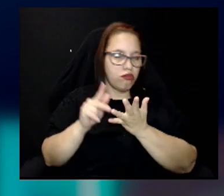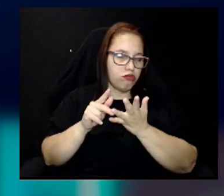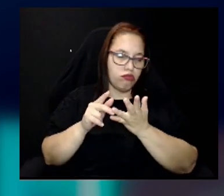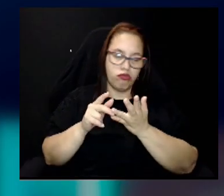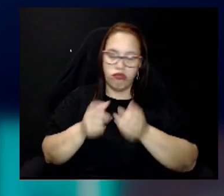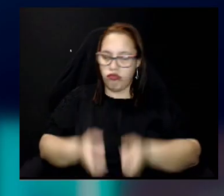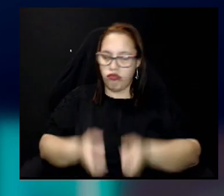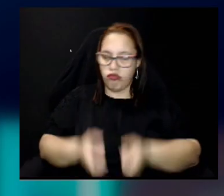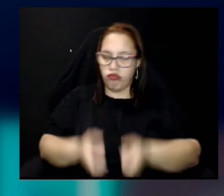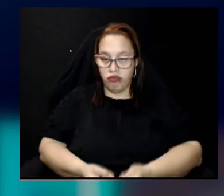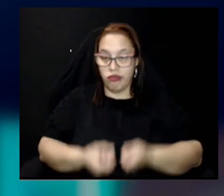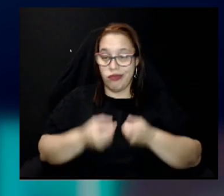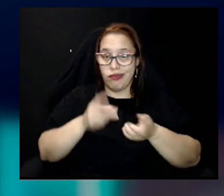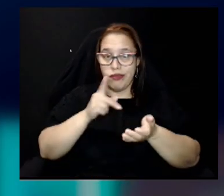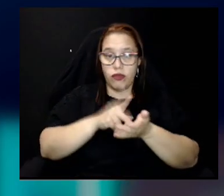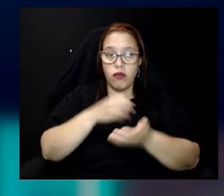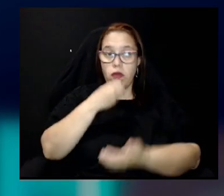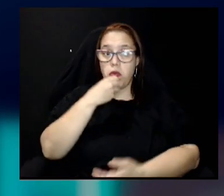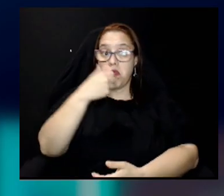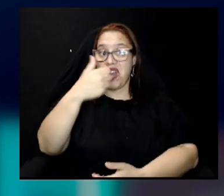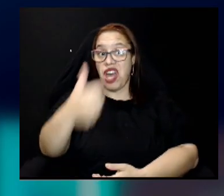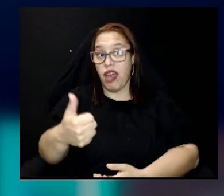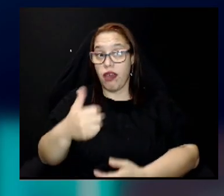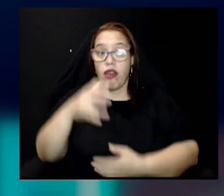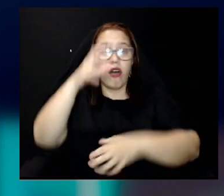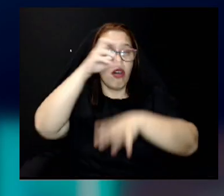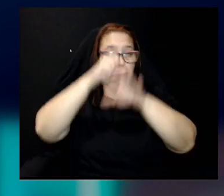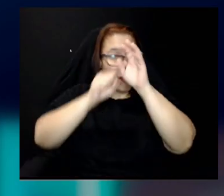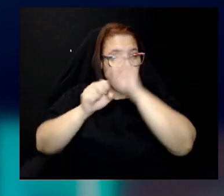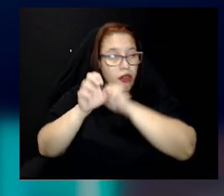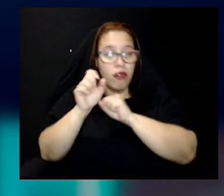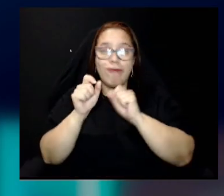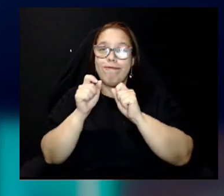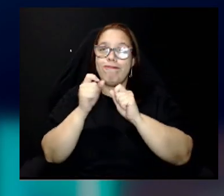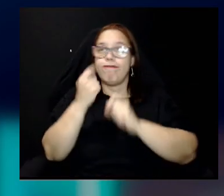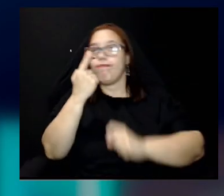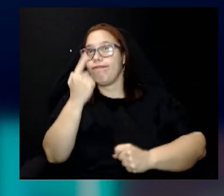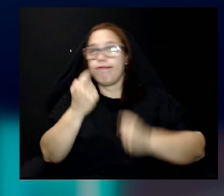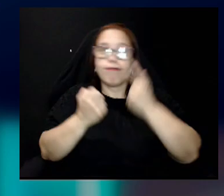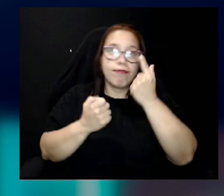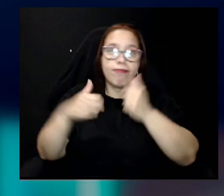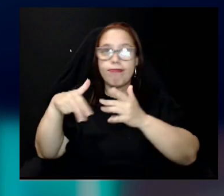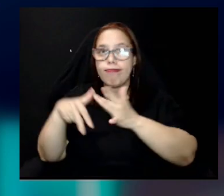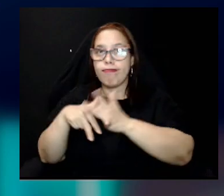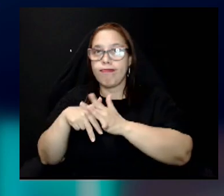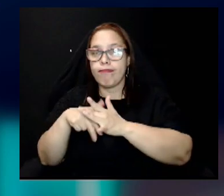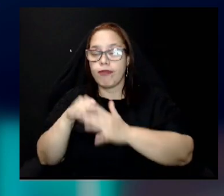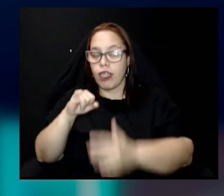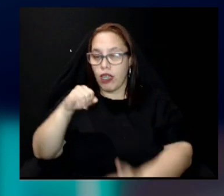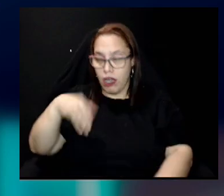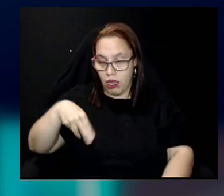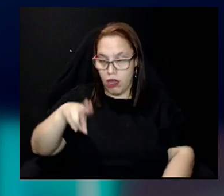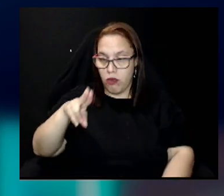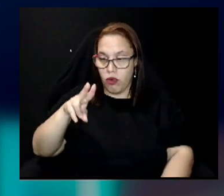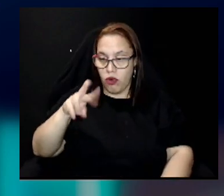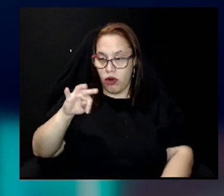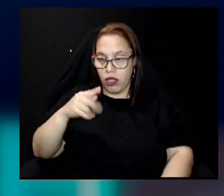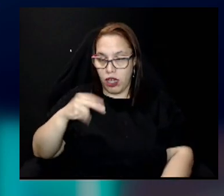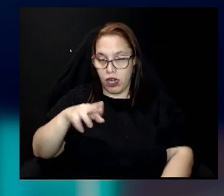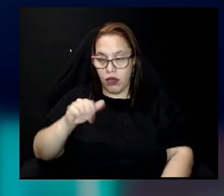efeito tão benéfico, mas a gente está aprendendo que talvez para alguns pacientes a imunoterapia tenha sim o seu papel.